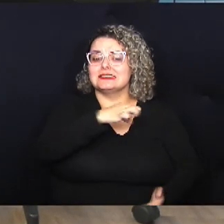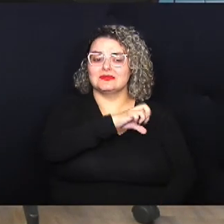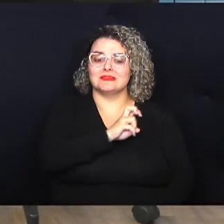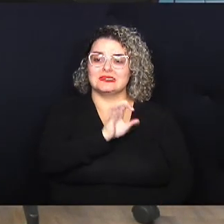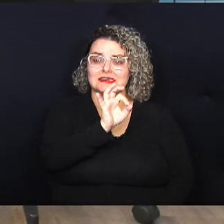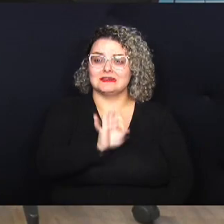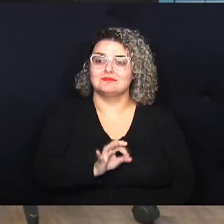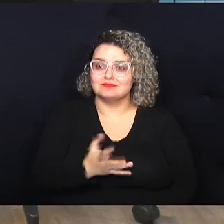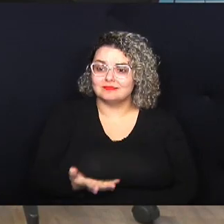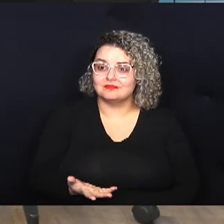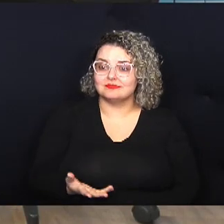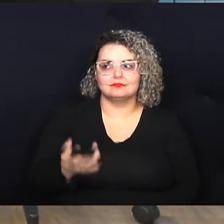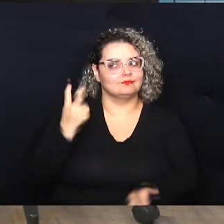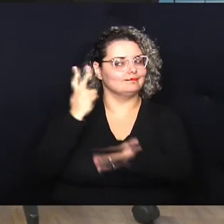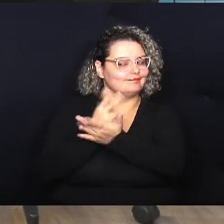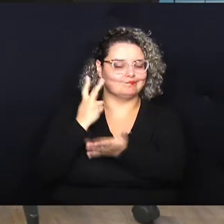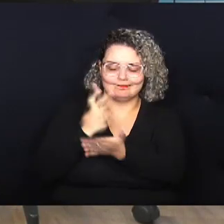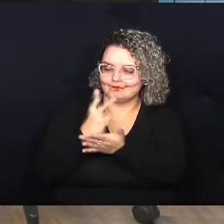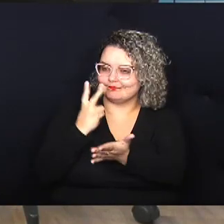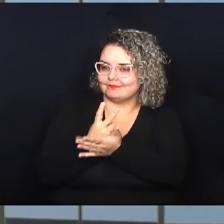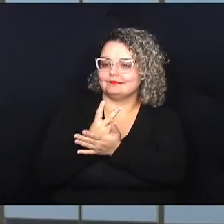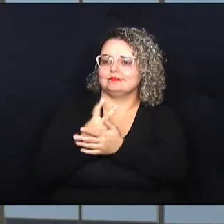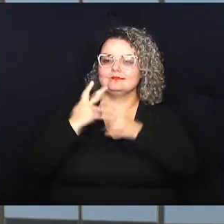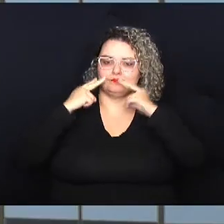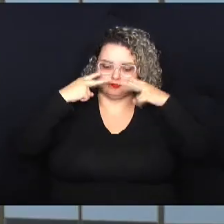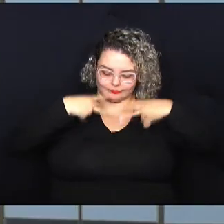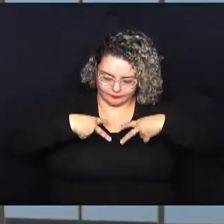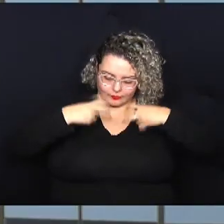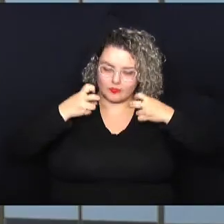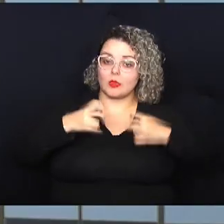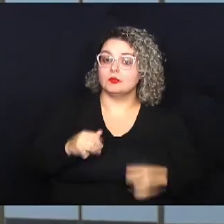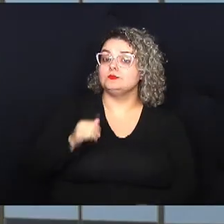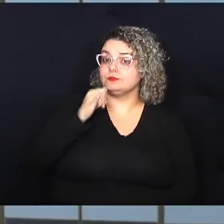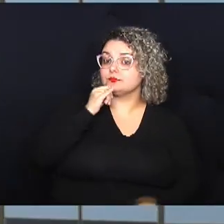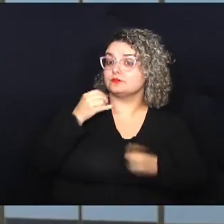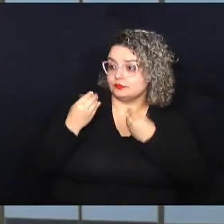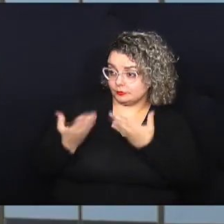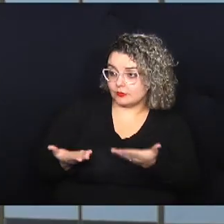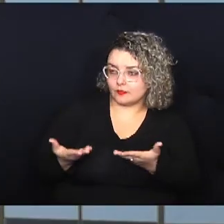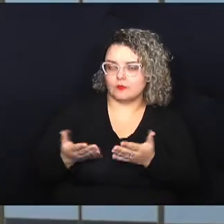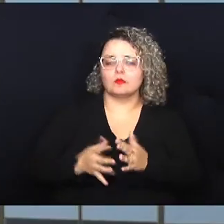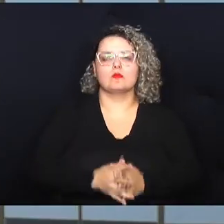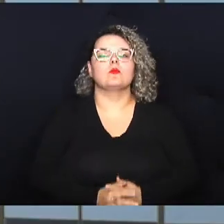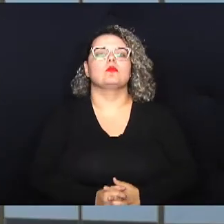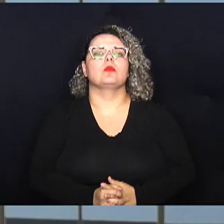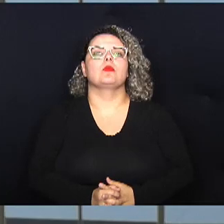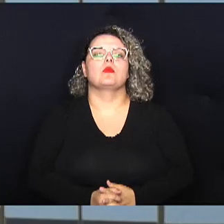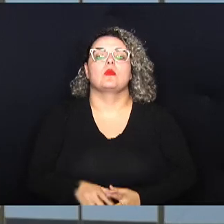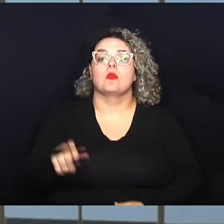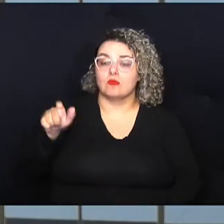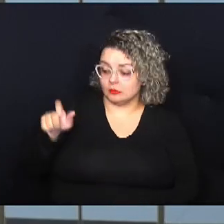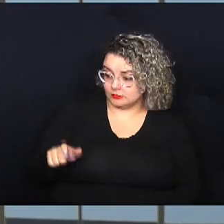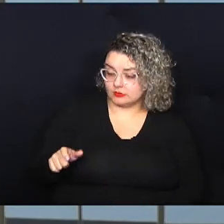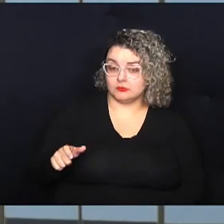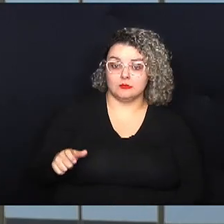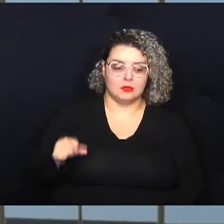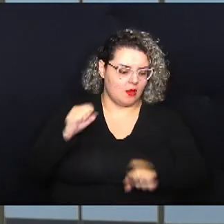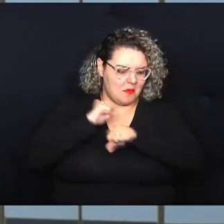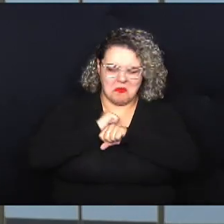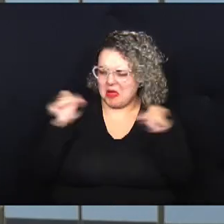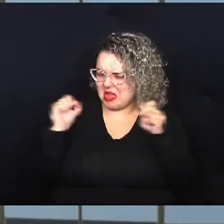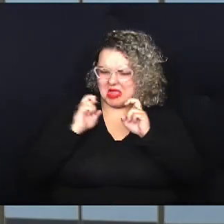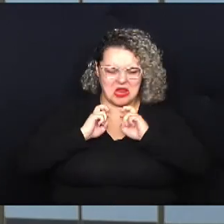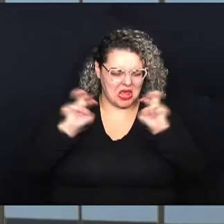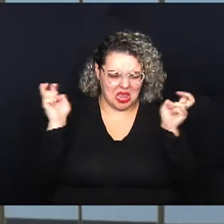É o tempo todo você ali com o seu autoconhecimento. Nesse exemplo que eu dei para você, da pessoa que é muito, né, explosiva em